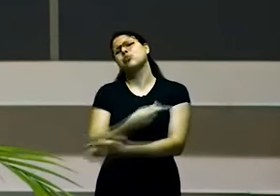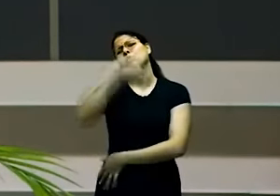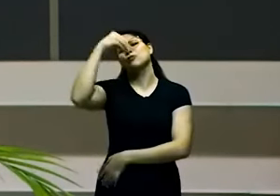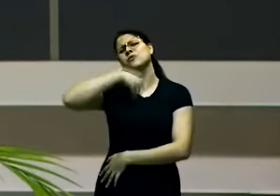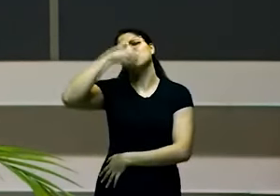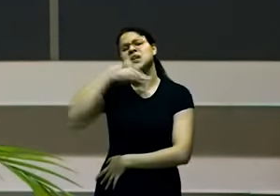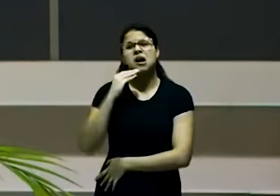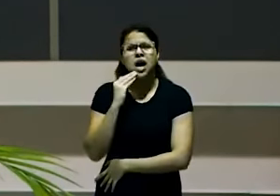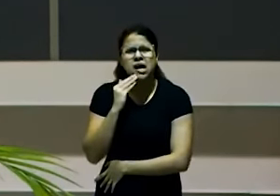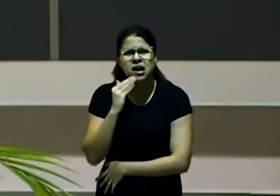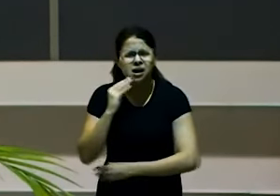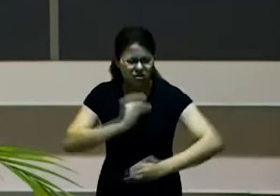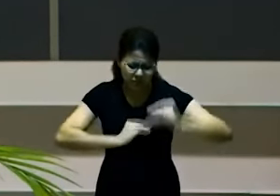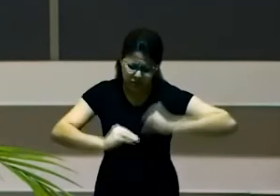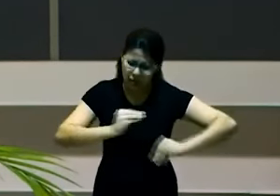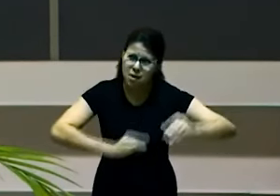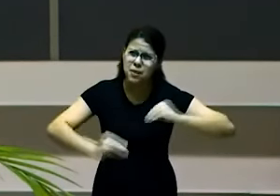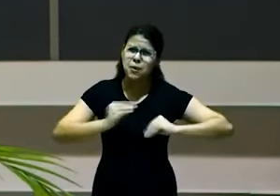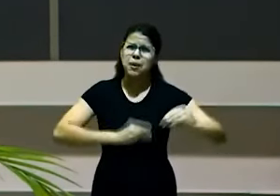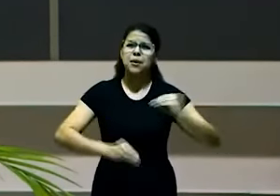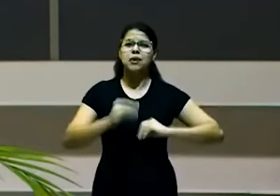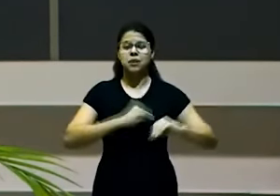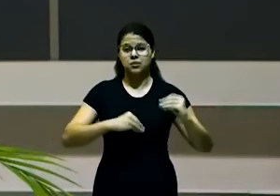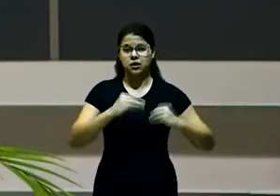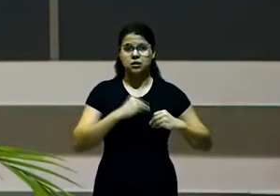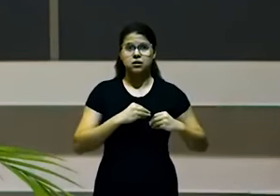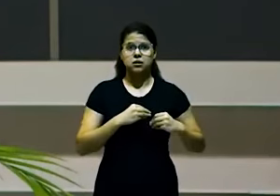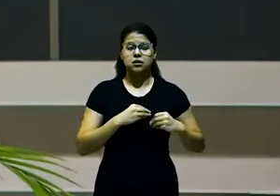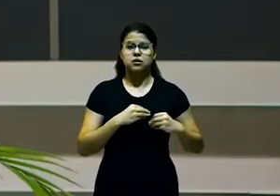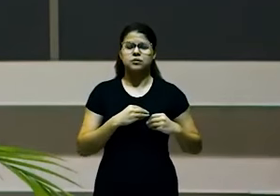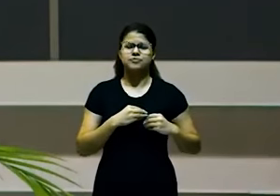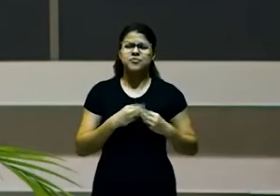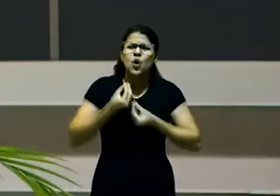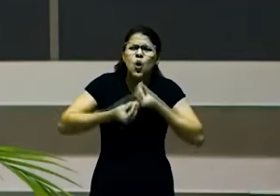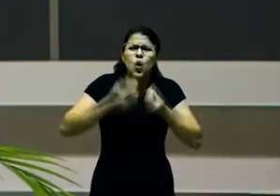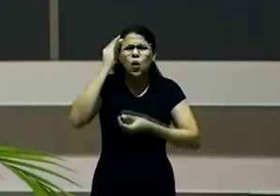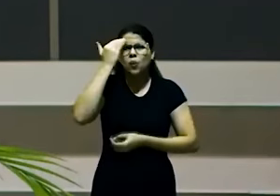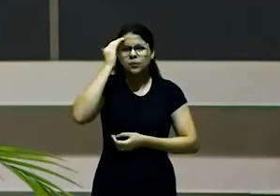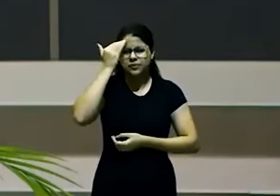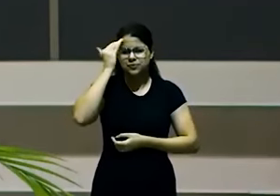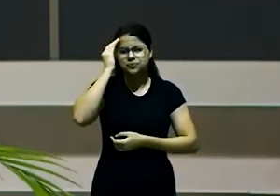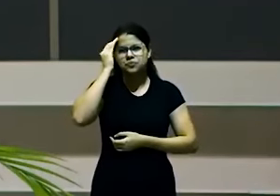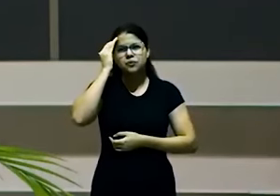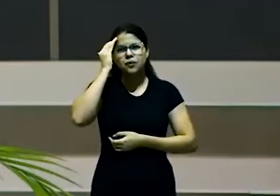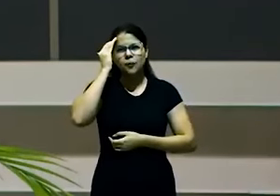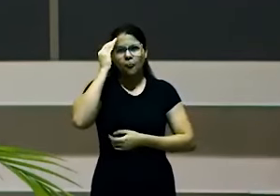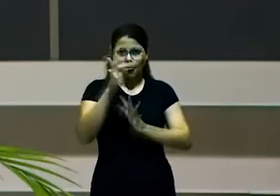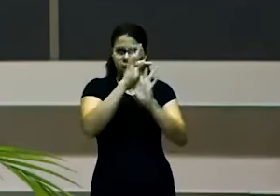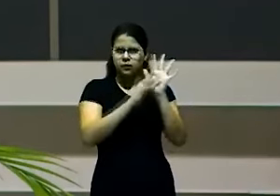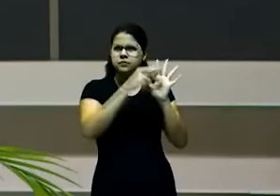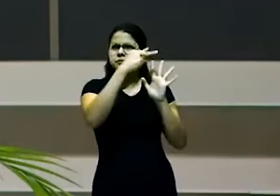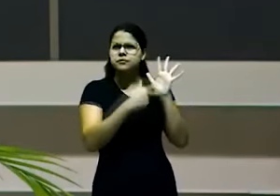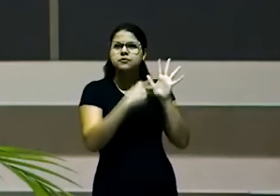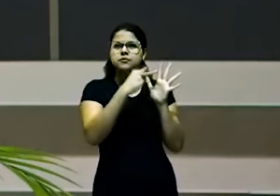e tão pecador para entender um pouquinho dessa história que nós acabamos de ler